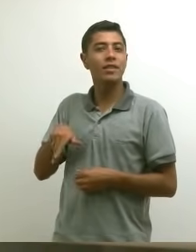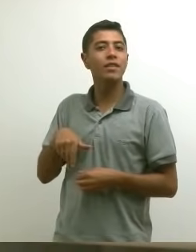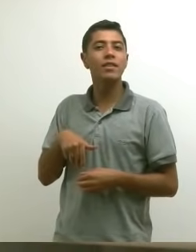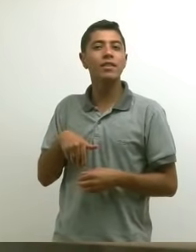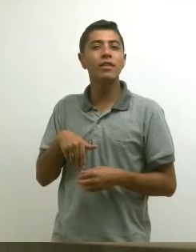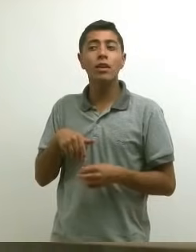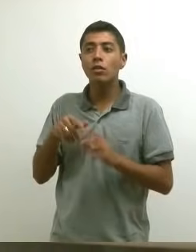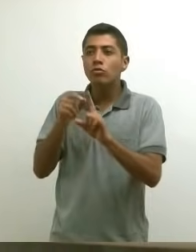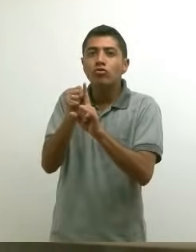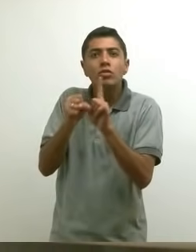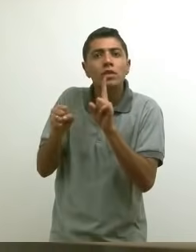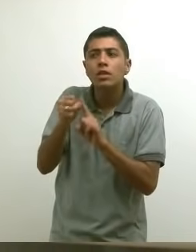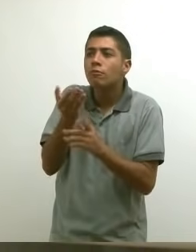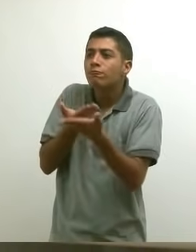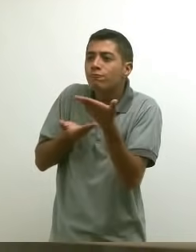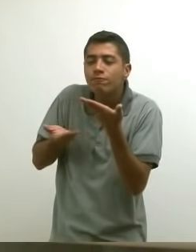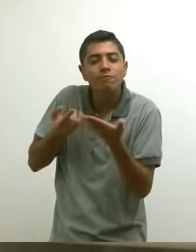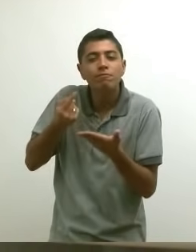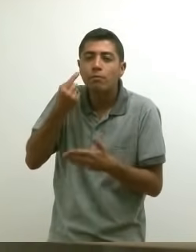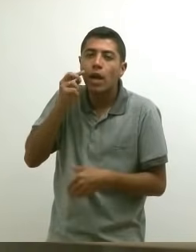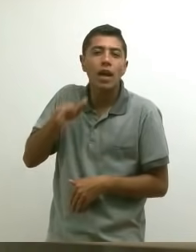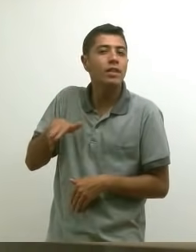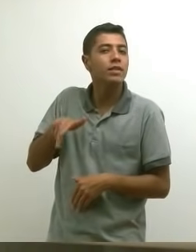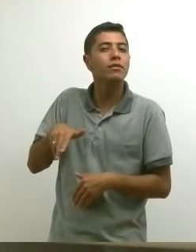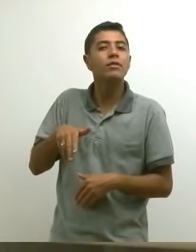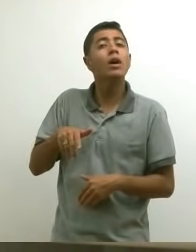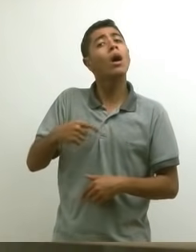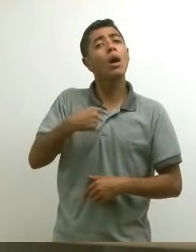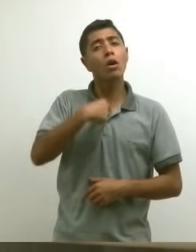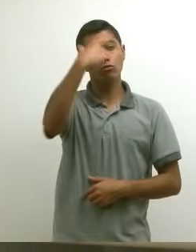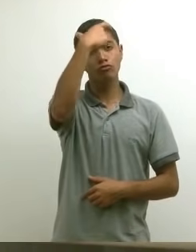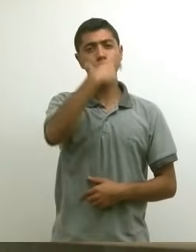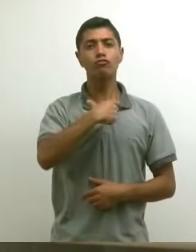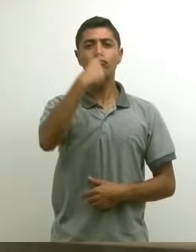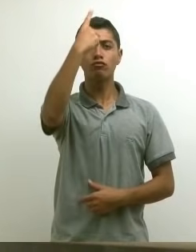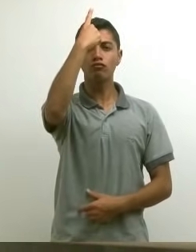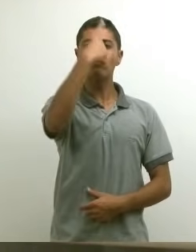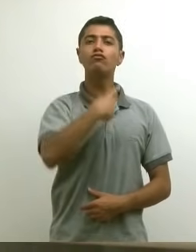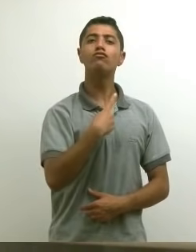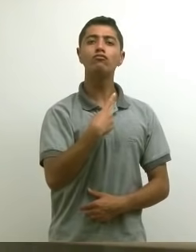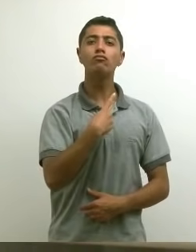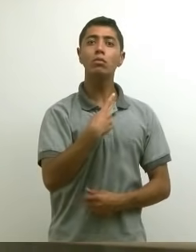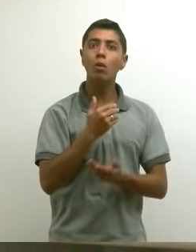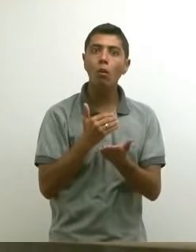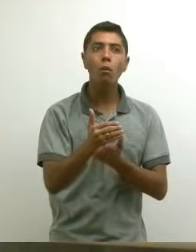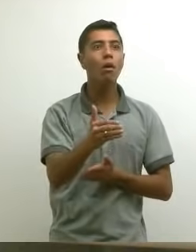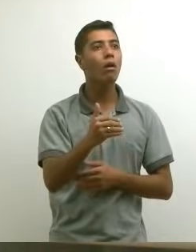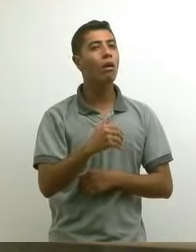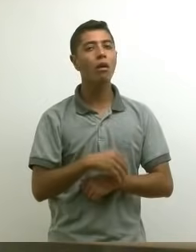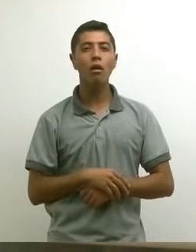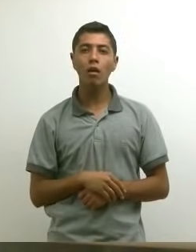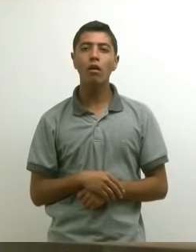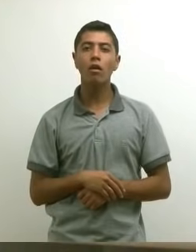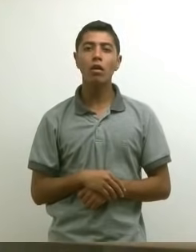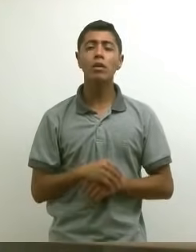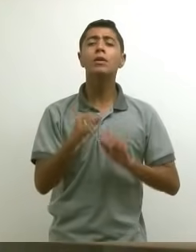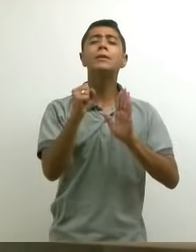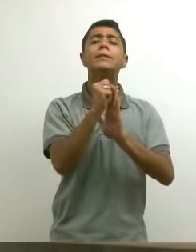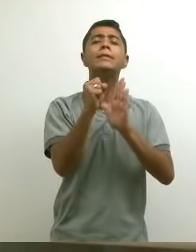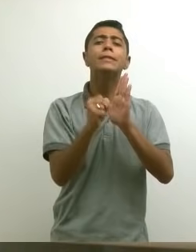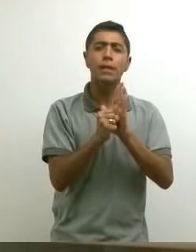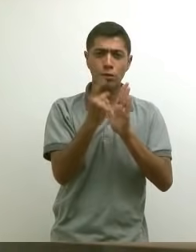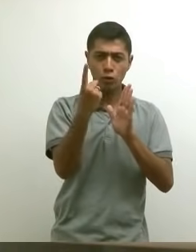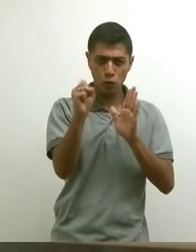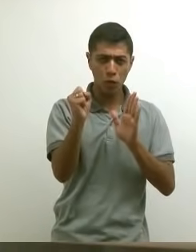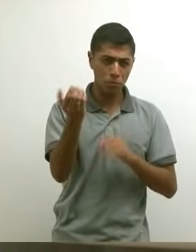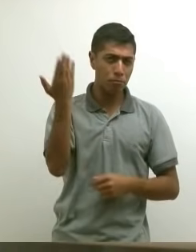do século 17 18 19 17 e 18 houve um grande movimento de emancipação do sentimento